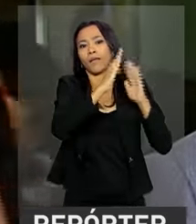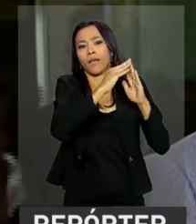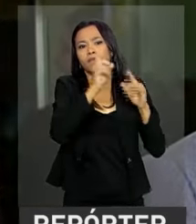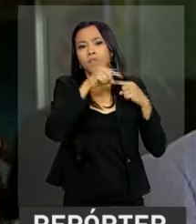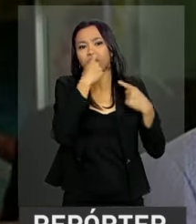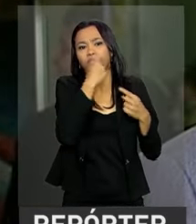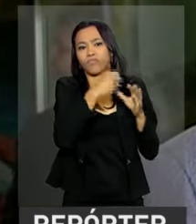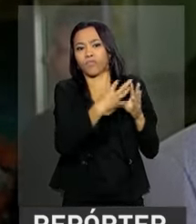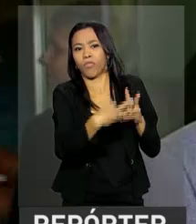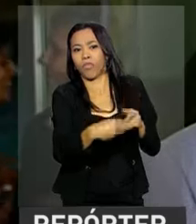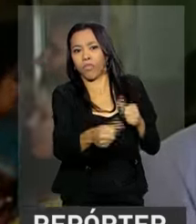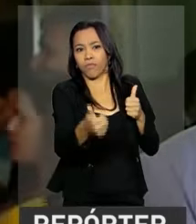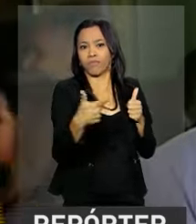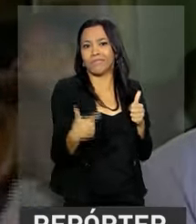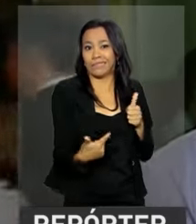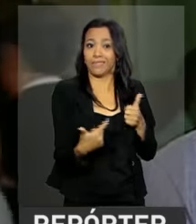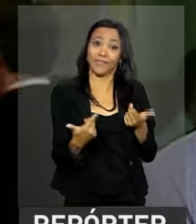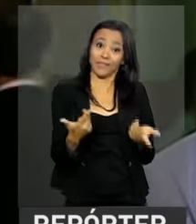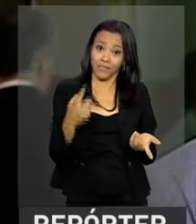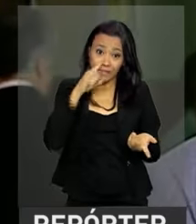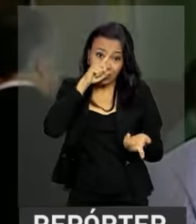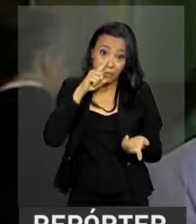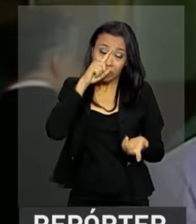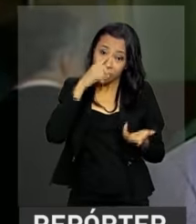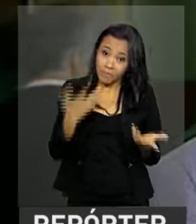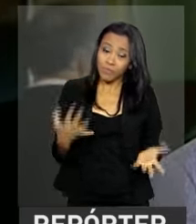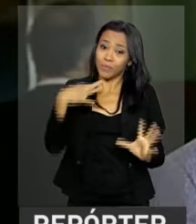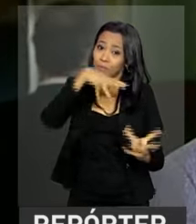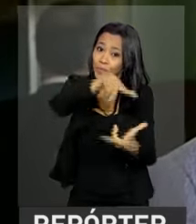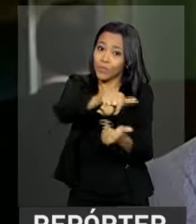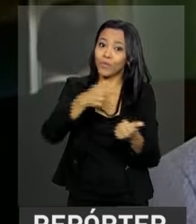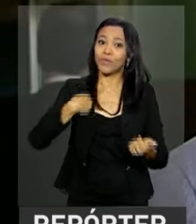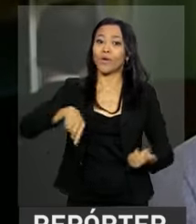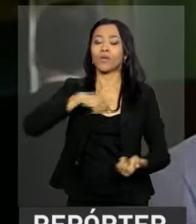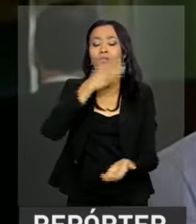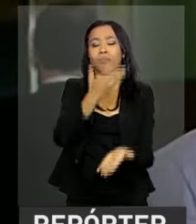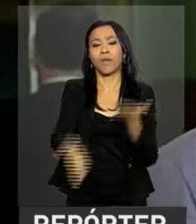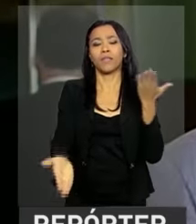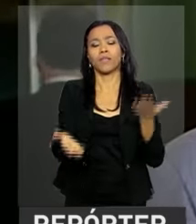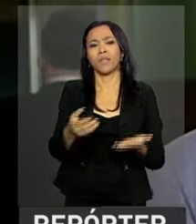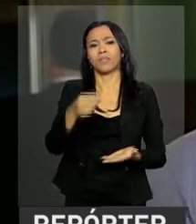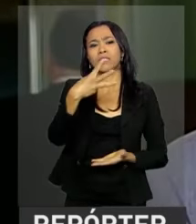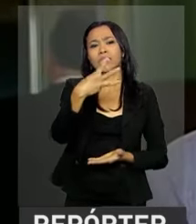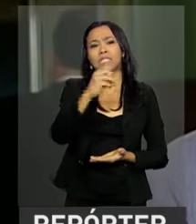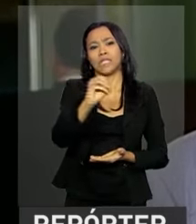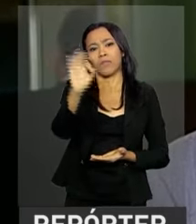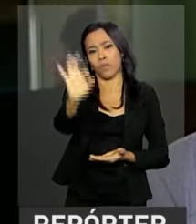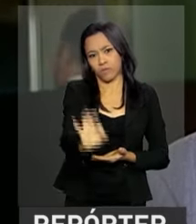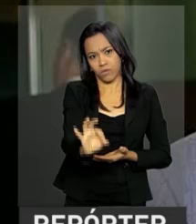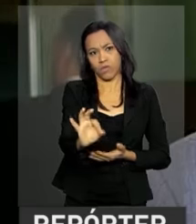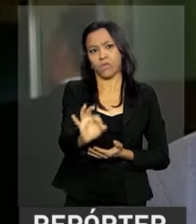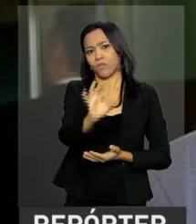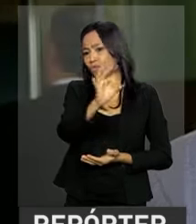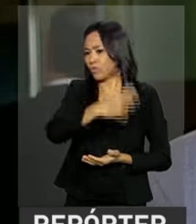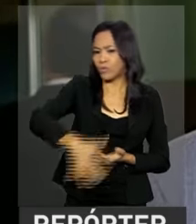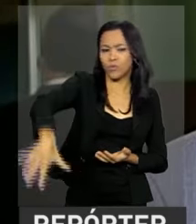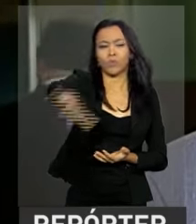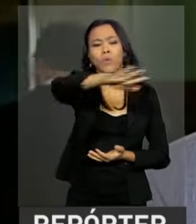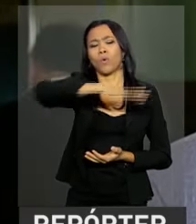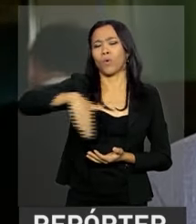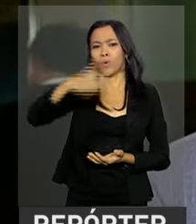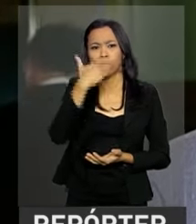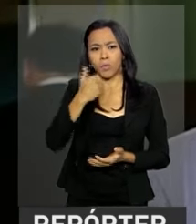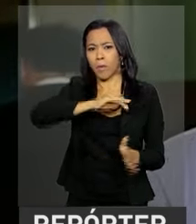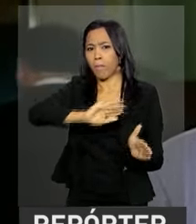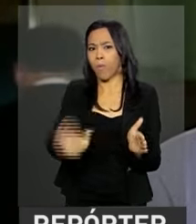um problema grave para o mundo nós estamos perdendo cerca de 30% de todo o alimento que é produzido